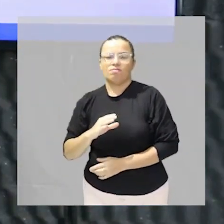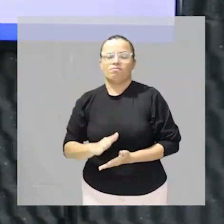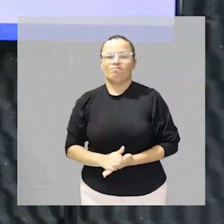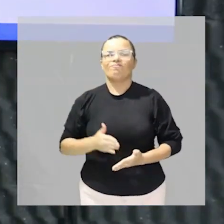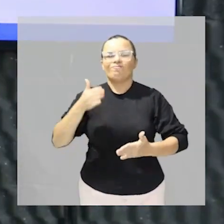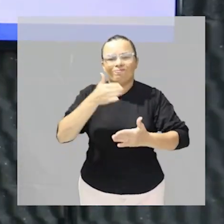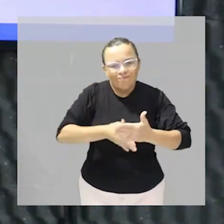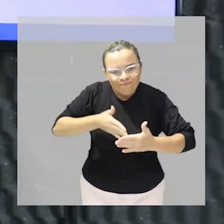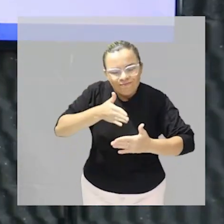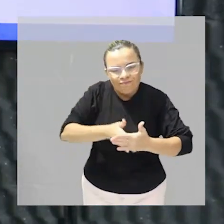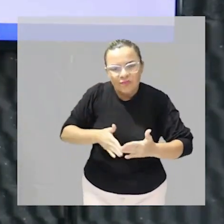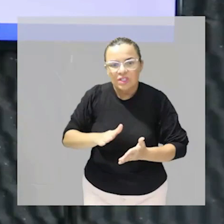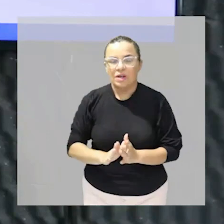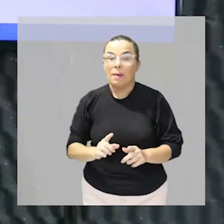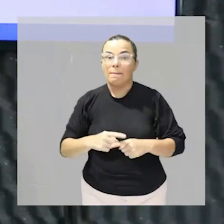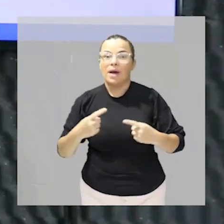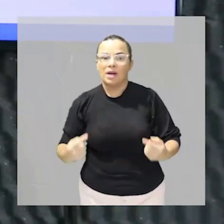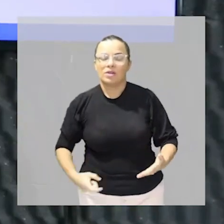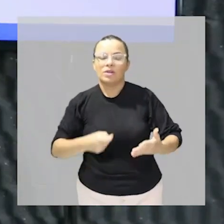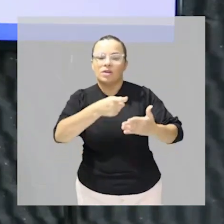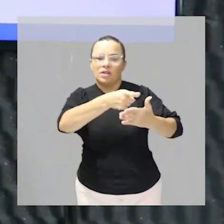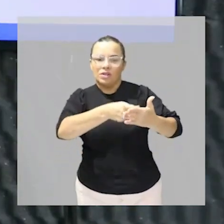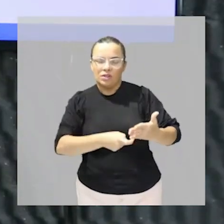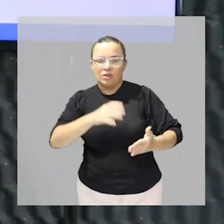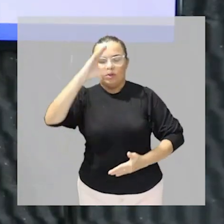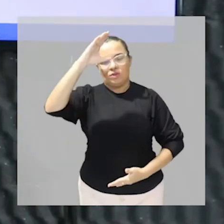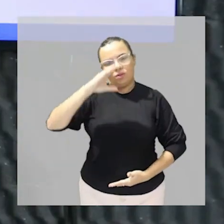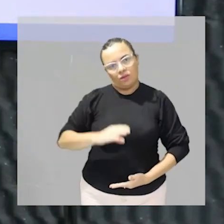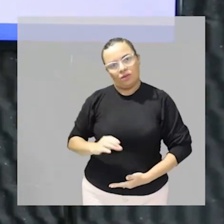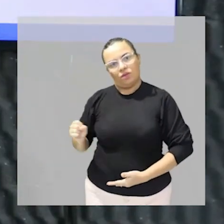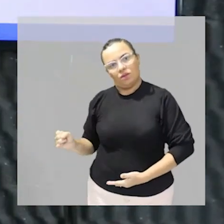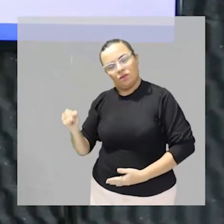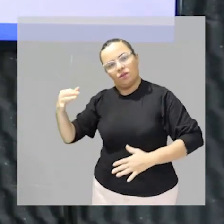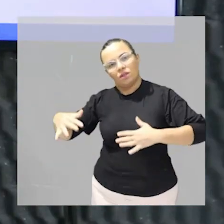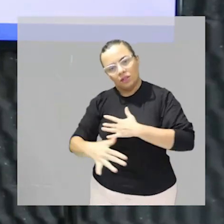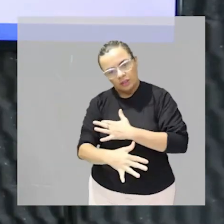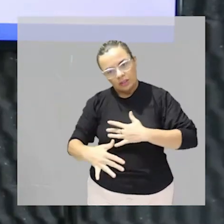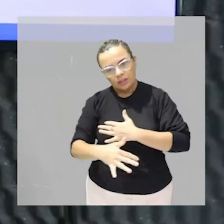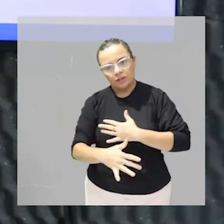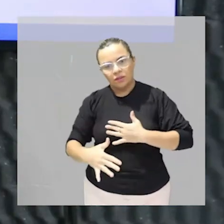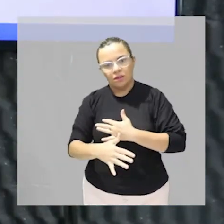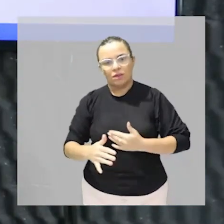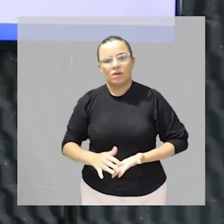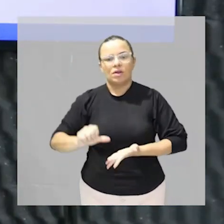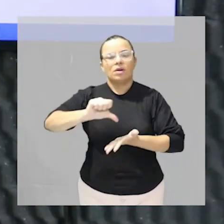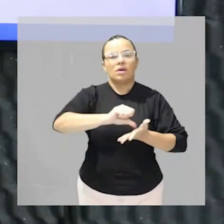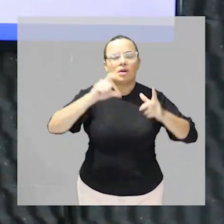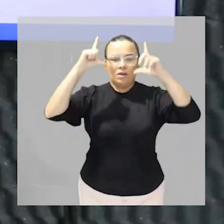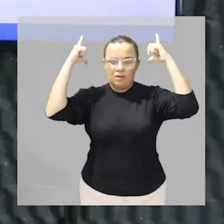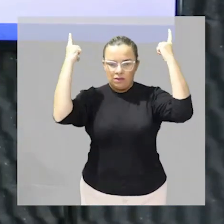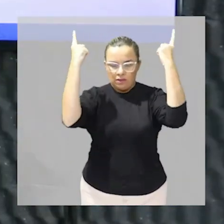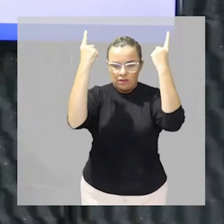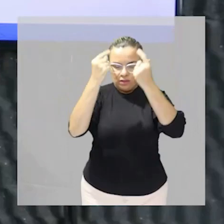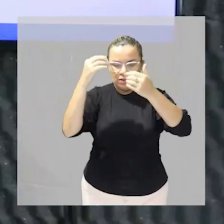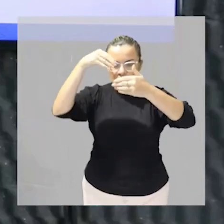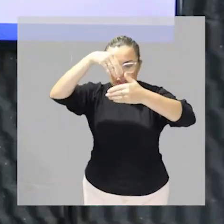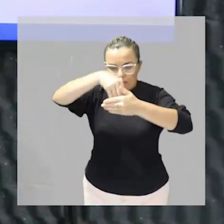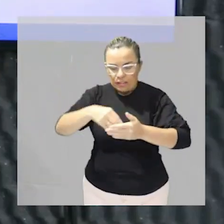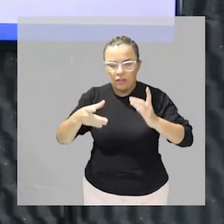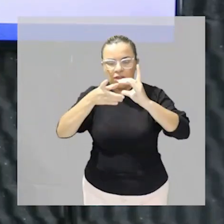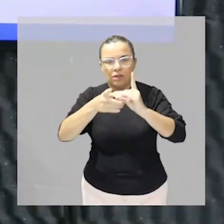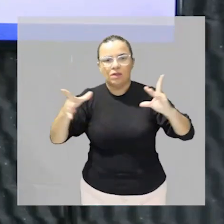o texto fala que o cidadão, ele é muito importante nessa cidade-estado, dentro dessa forma democrática,